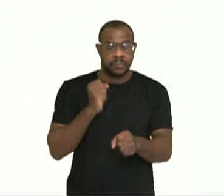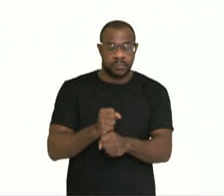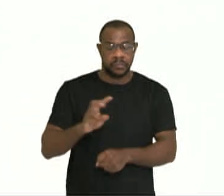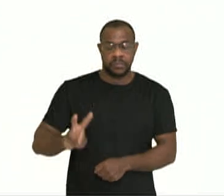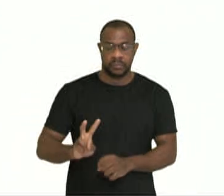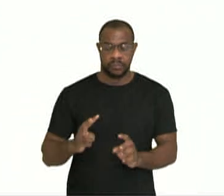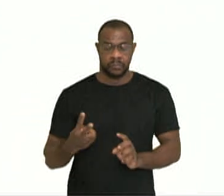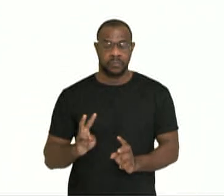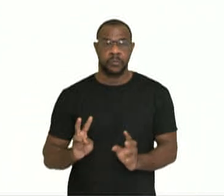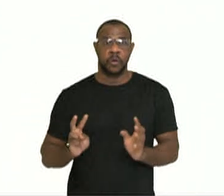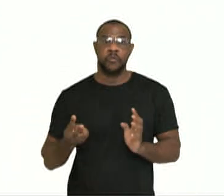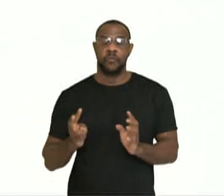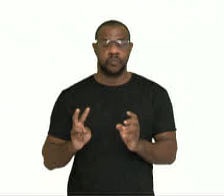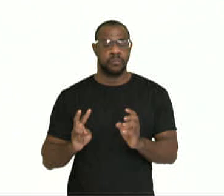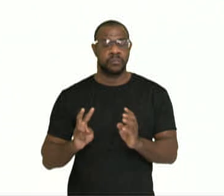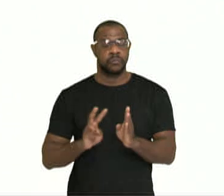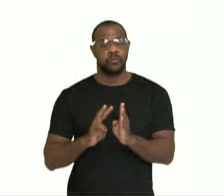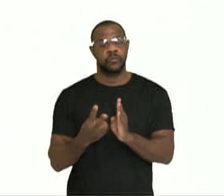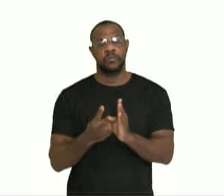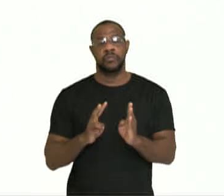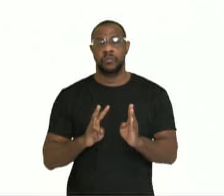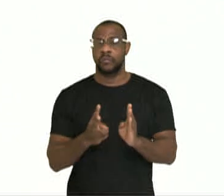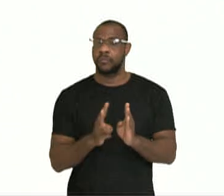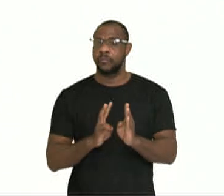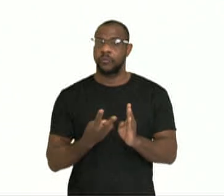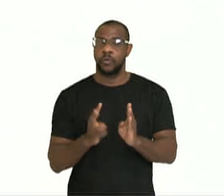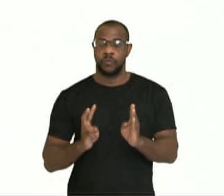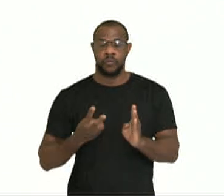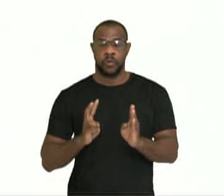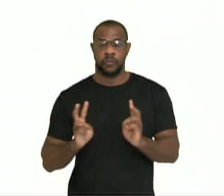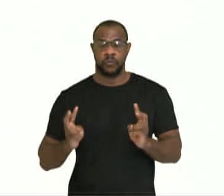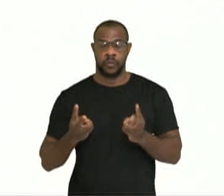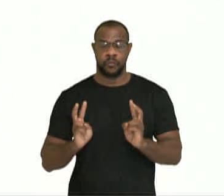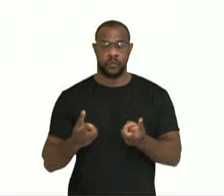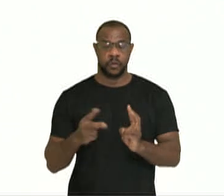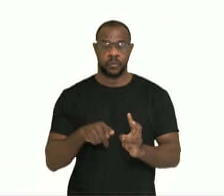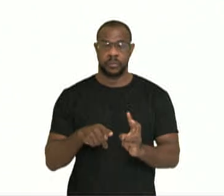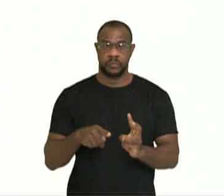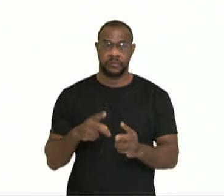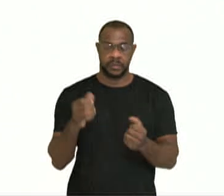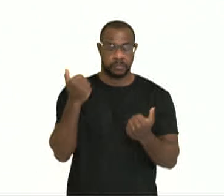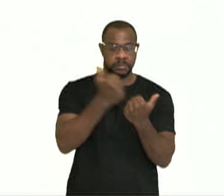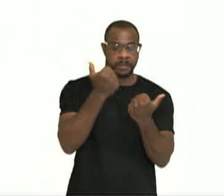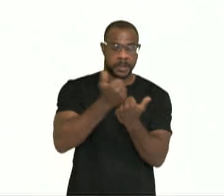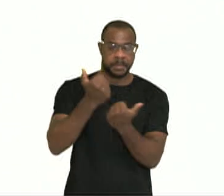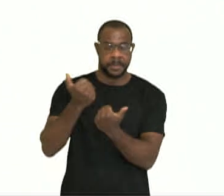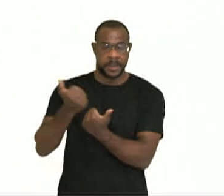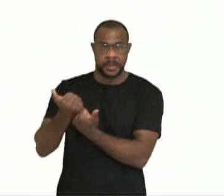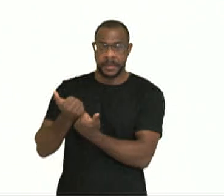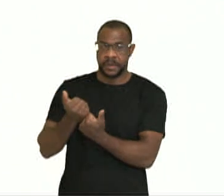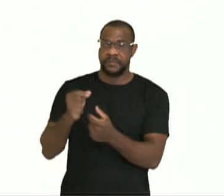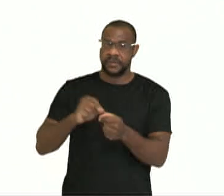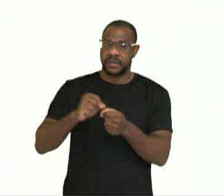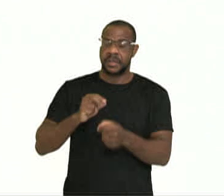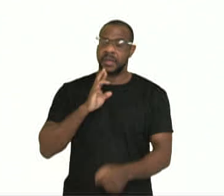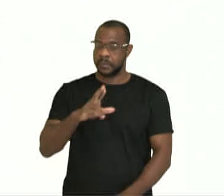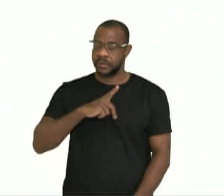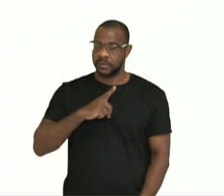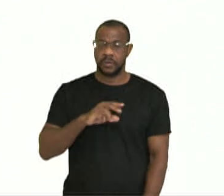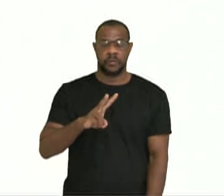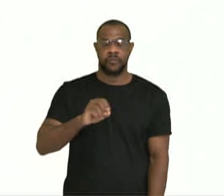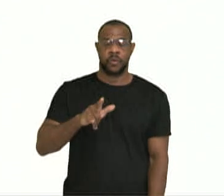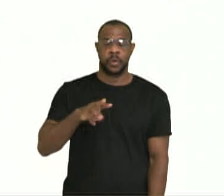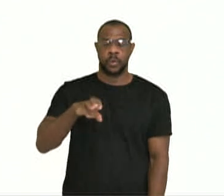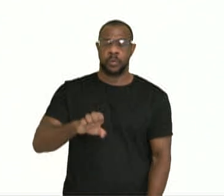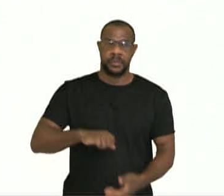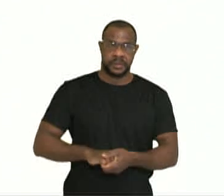ele pega lá o valor x em cada situação, vai fazendo a substituição e já vai tendo o volume direto. Ok? Isso é um padrão de